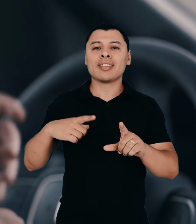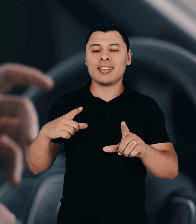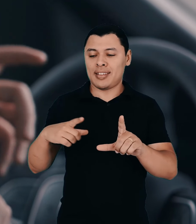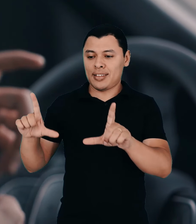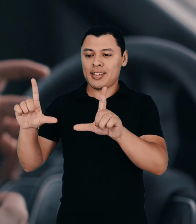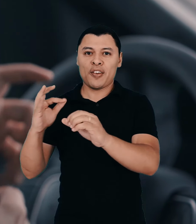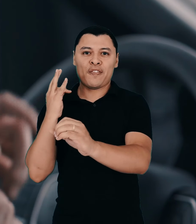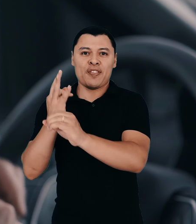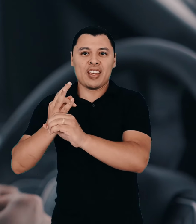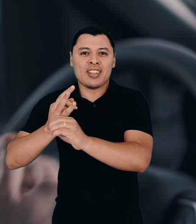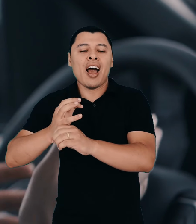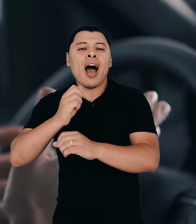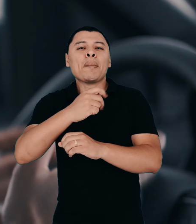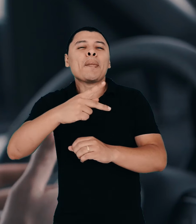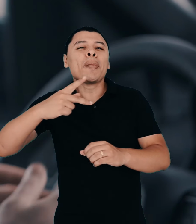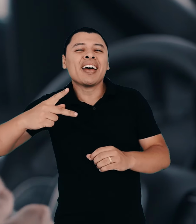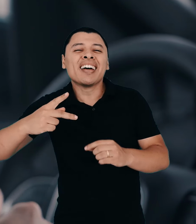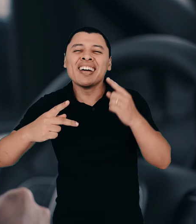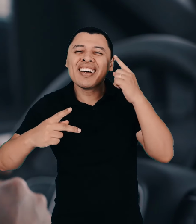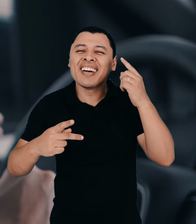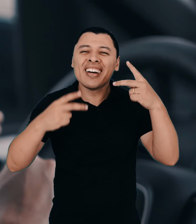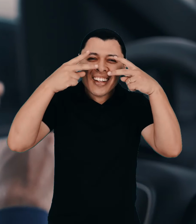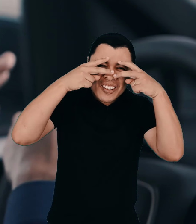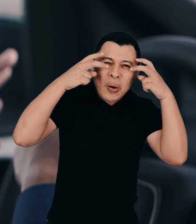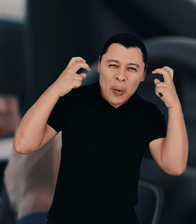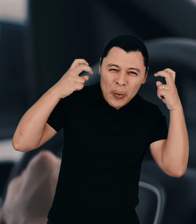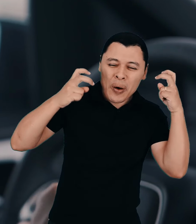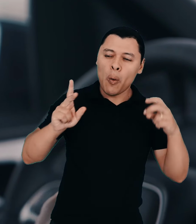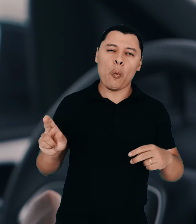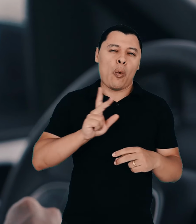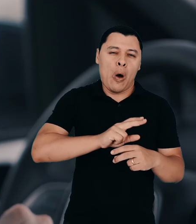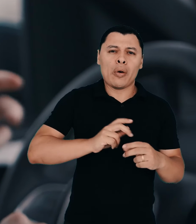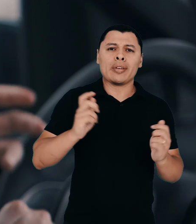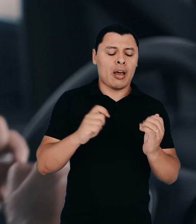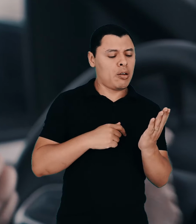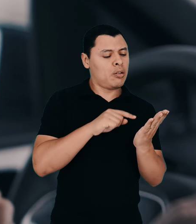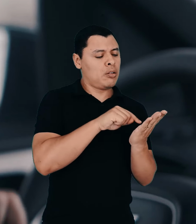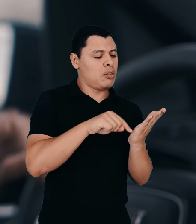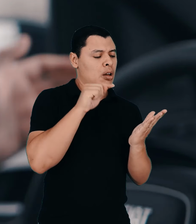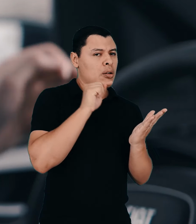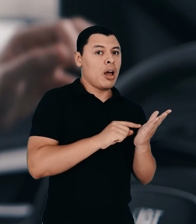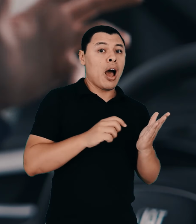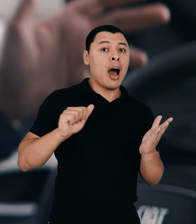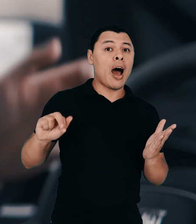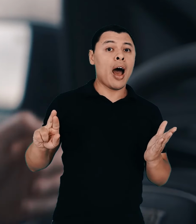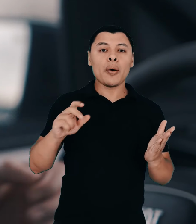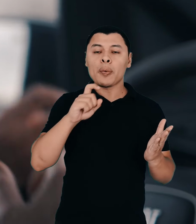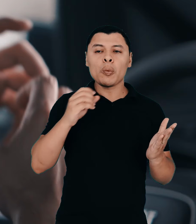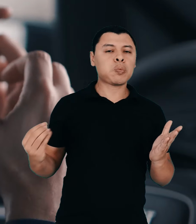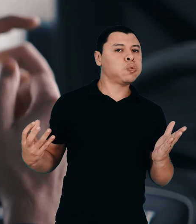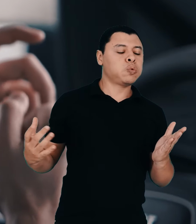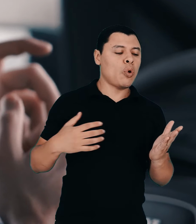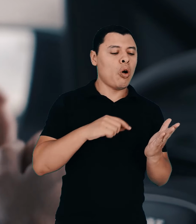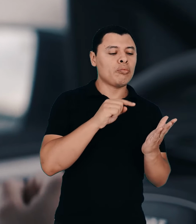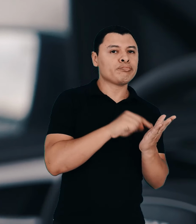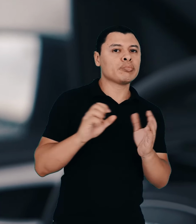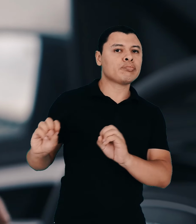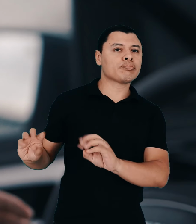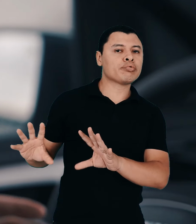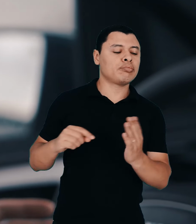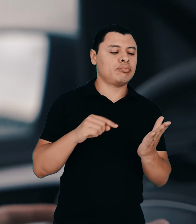aquele aplicativo que estreou na Toro, que você tem uma série de funcionalidades remotas, refrigerar o veículo, ligar ele, destravar, acender faróis, tudo você faz